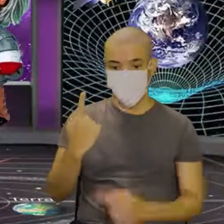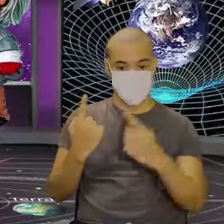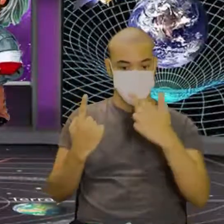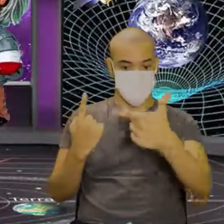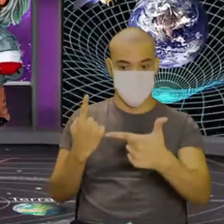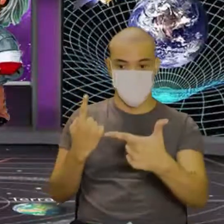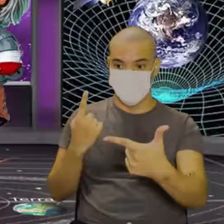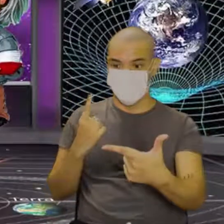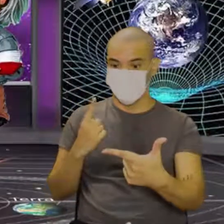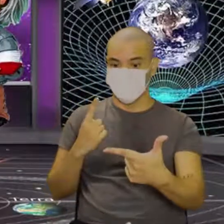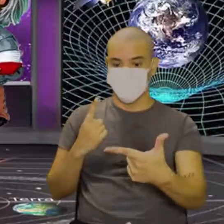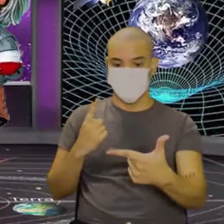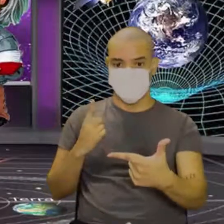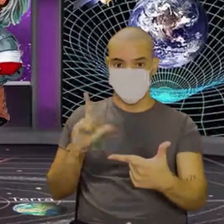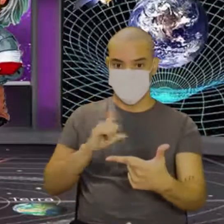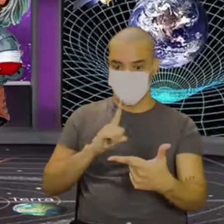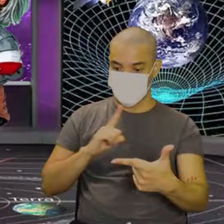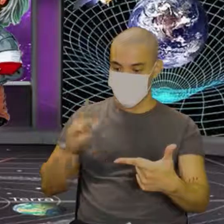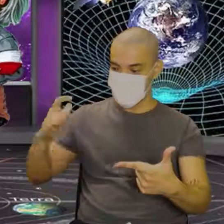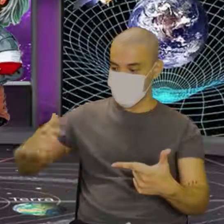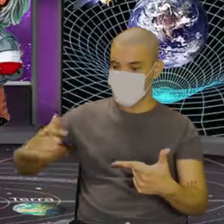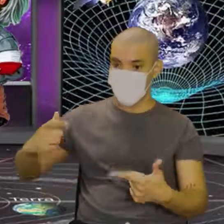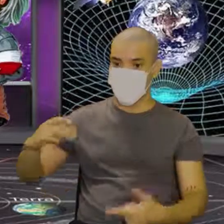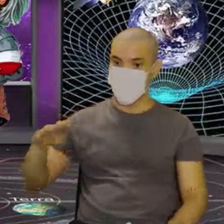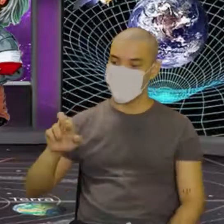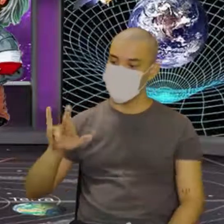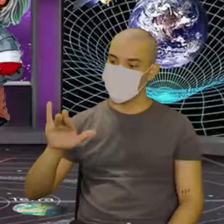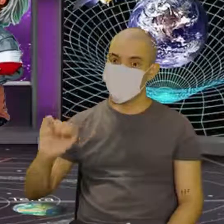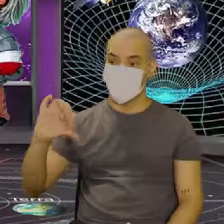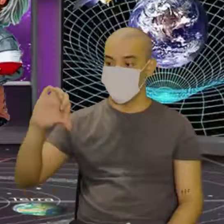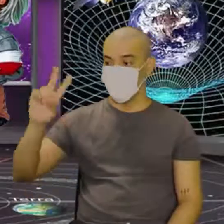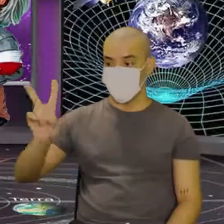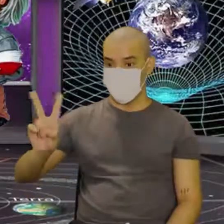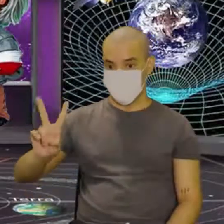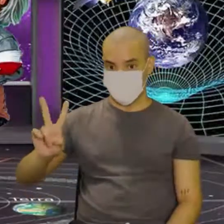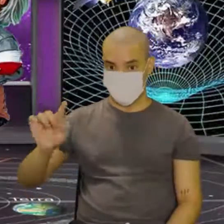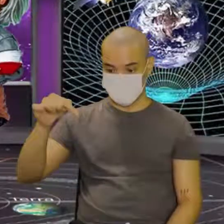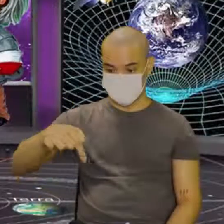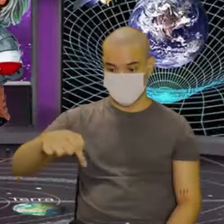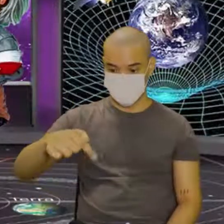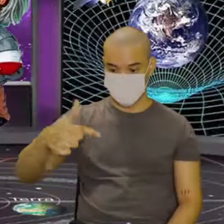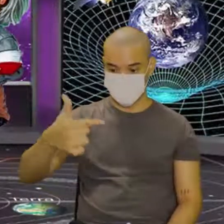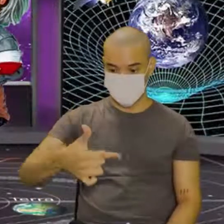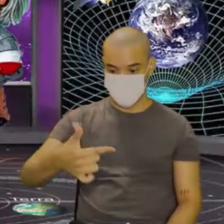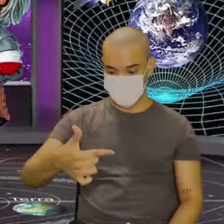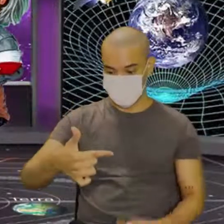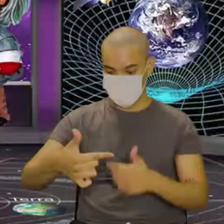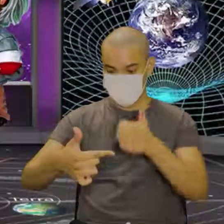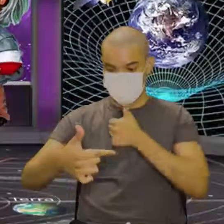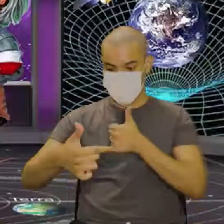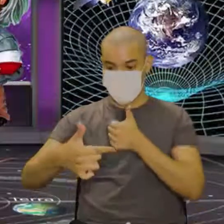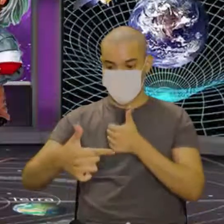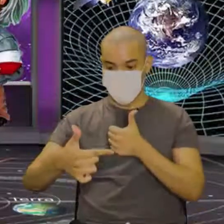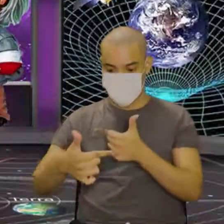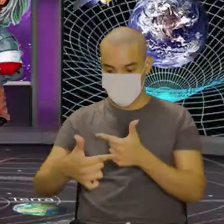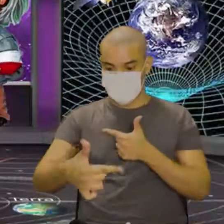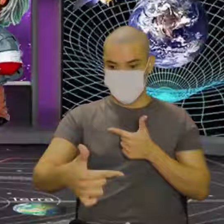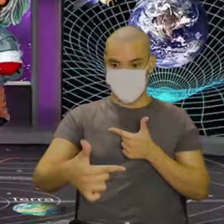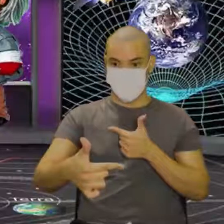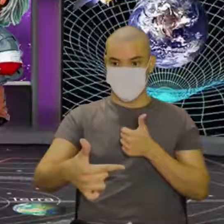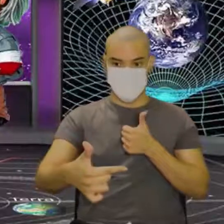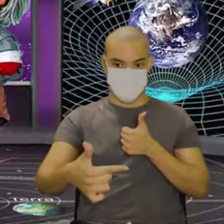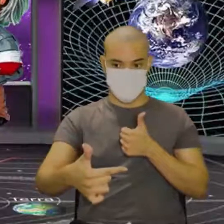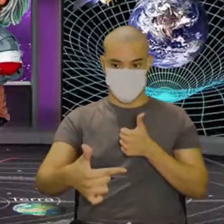estão ligados, por exemplo, a uma bateria de 9 volts, sendo que o capacitor 2, a distância das placas é maior, ele